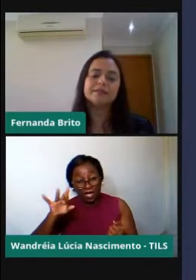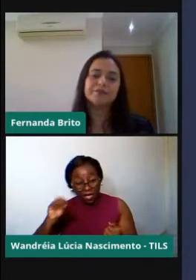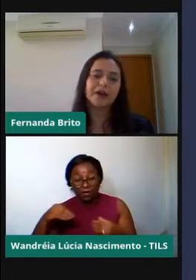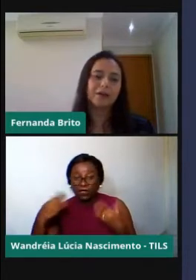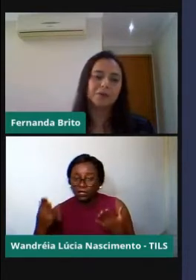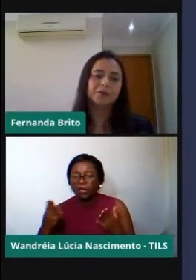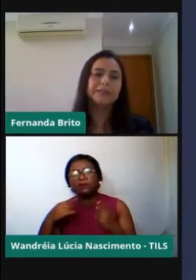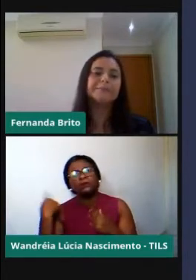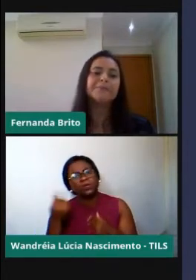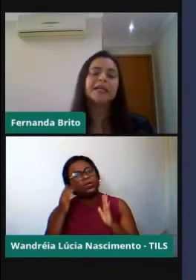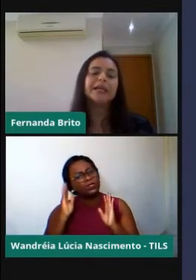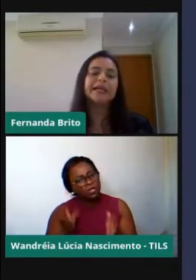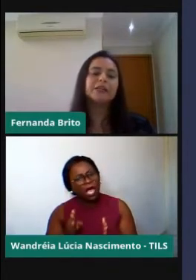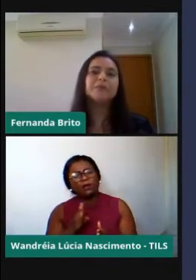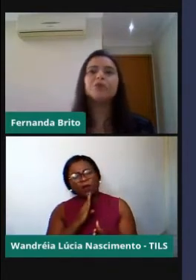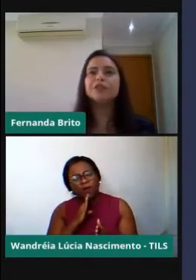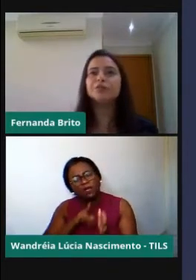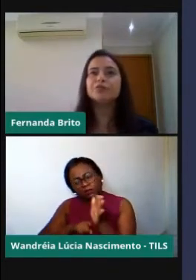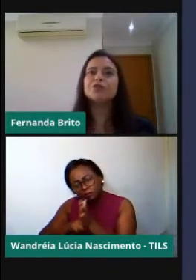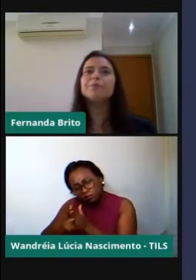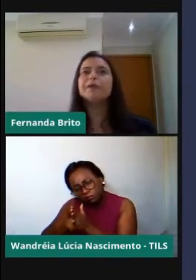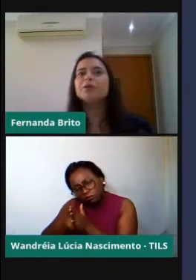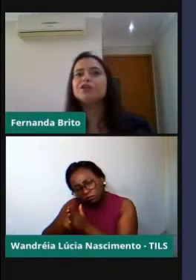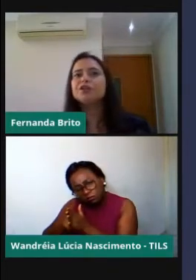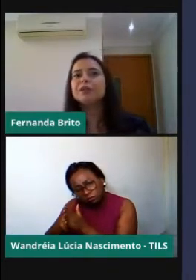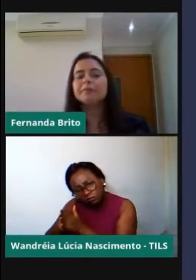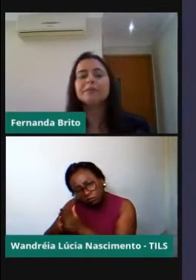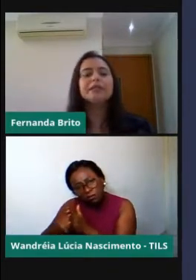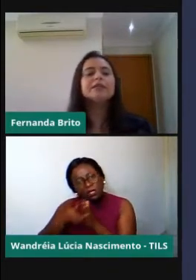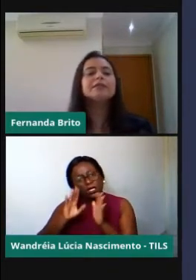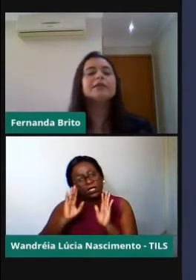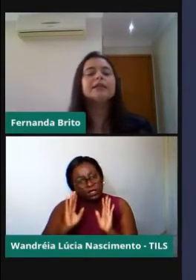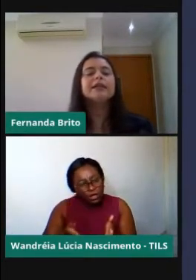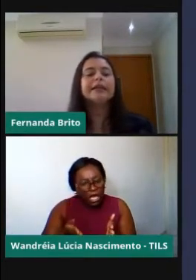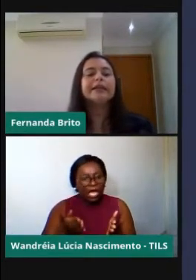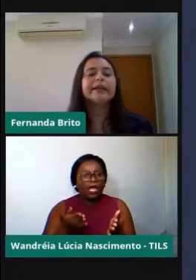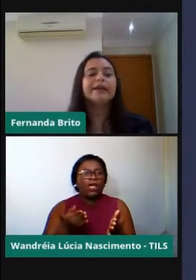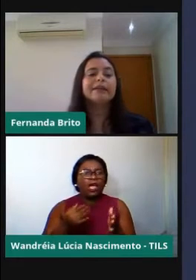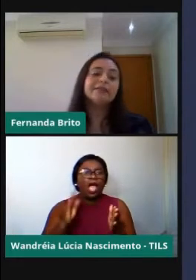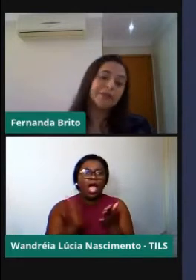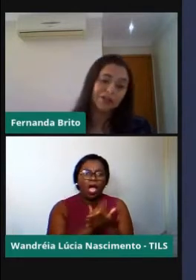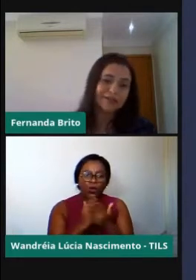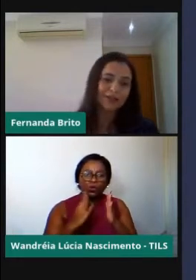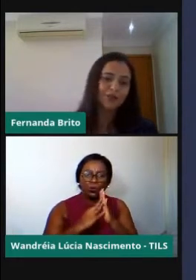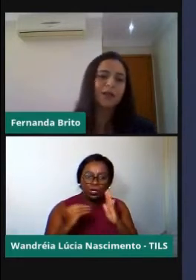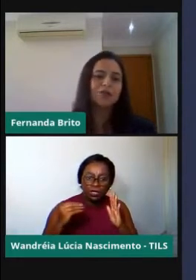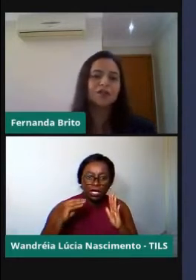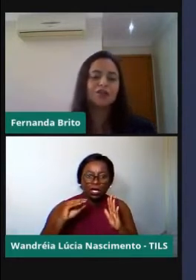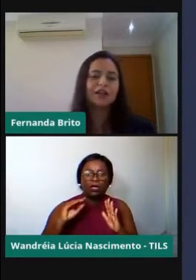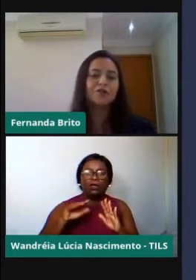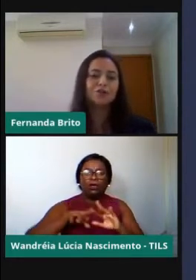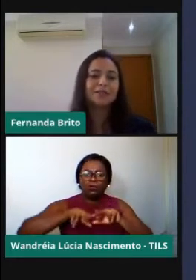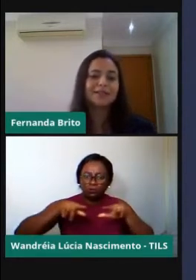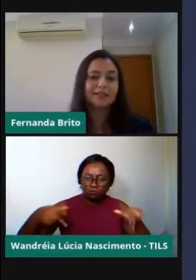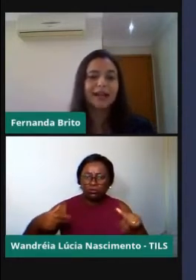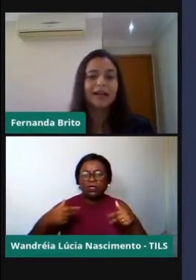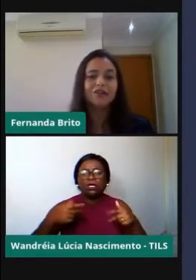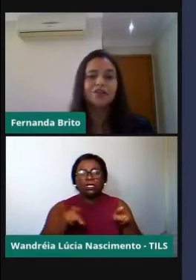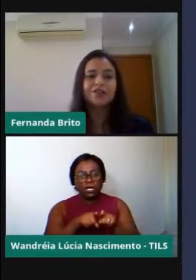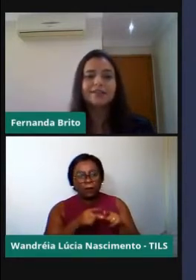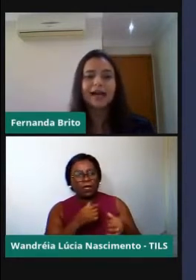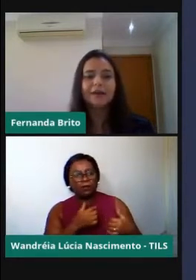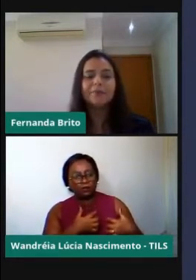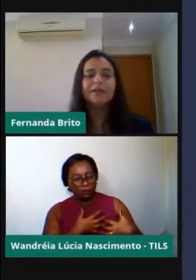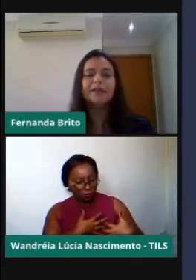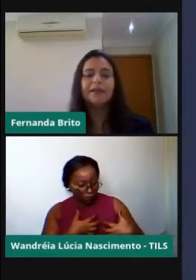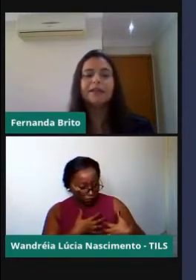sobre esse fármaco, né, em modelos de hipercolesterolemia e mais recentemente, né, de cardiotoxicidade,